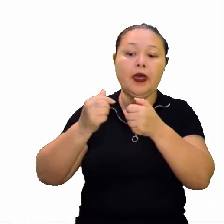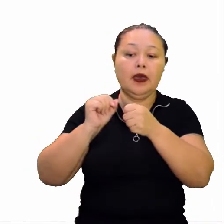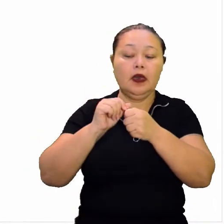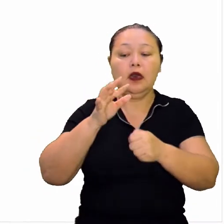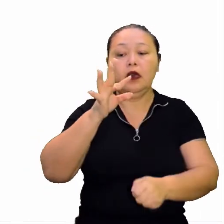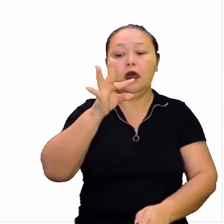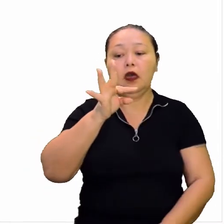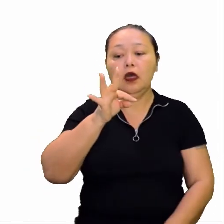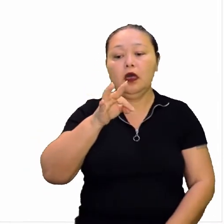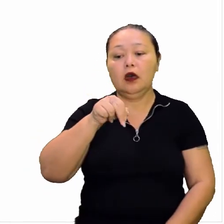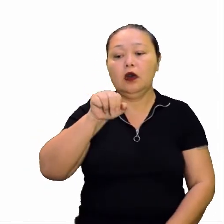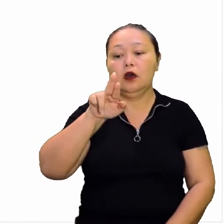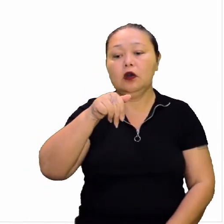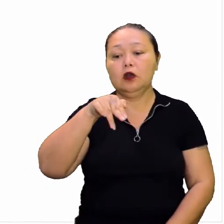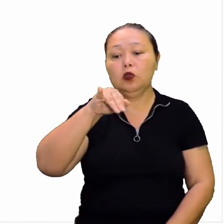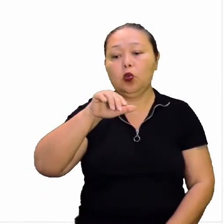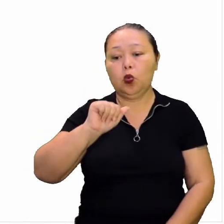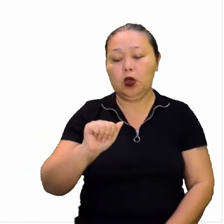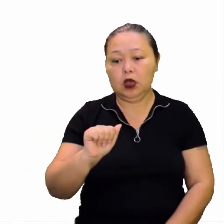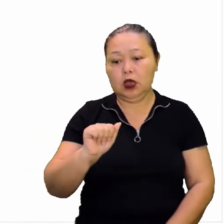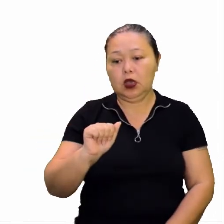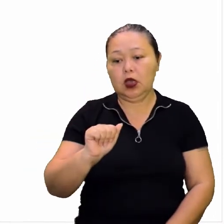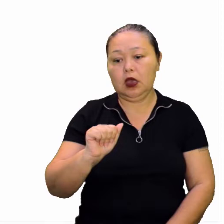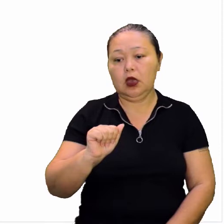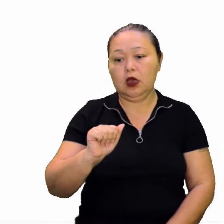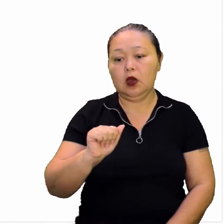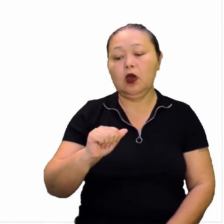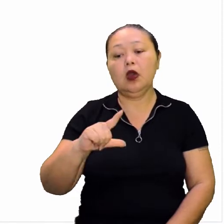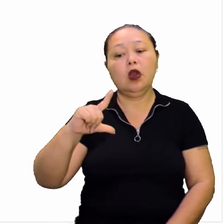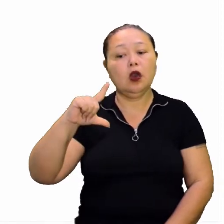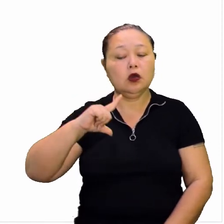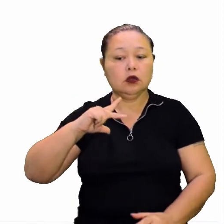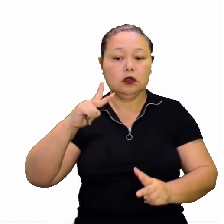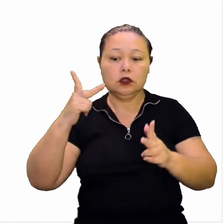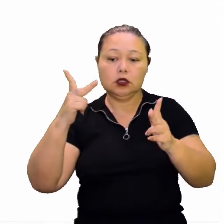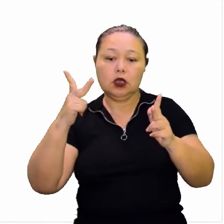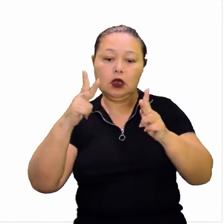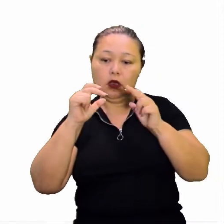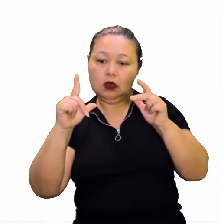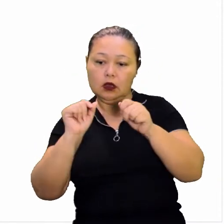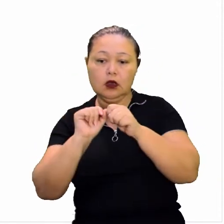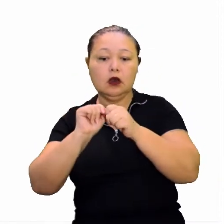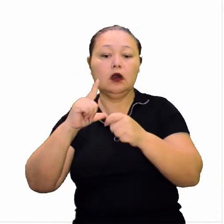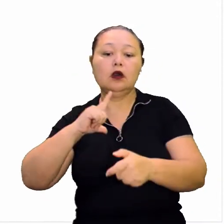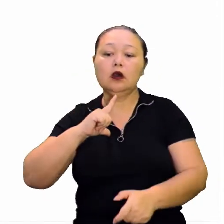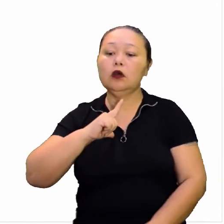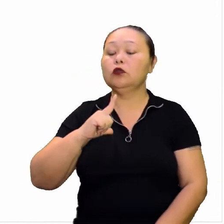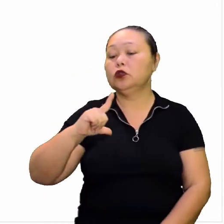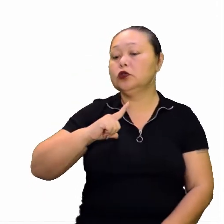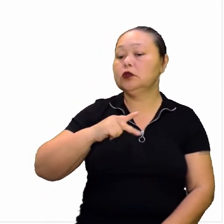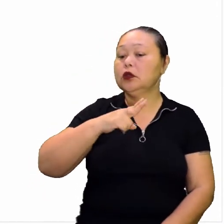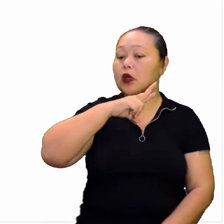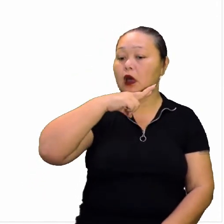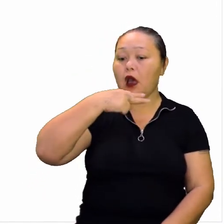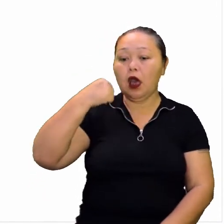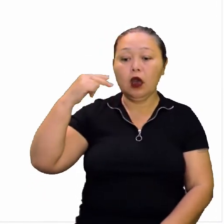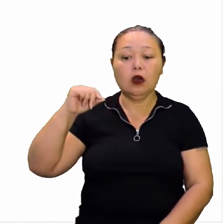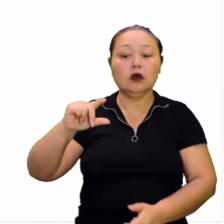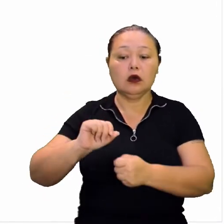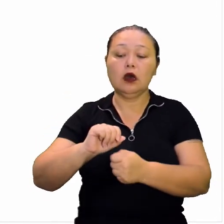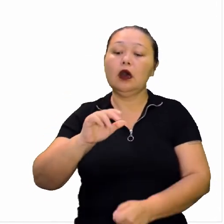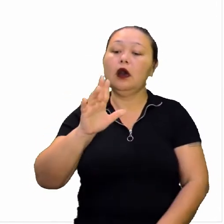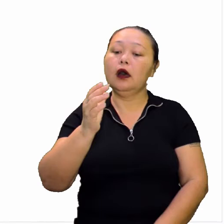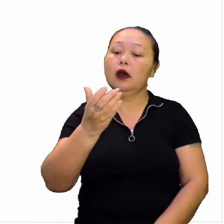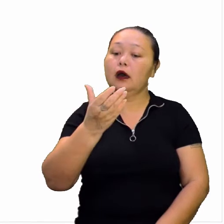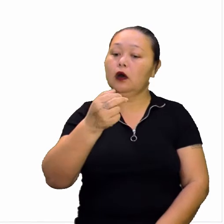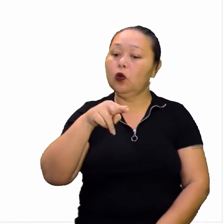região muito rica. Ali onde é hoje a Rússia, onde temos a Ucrânia, temos ali a Damasco,